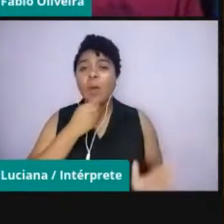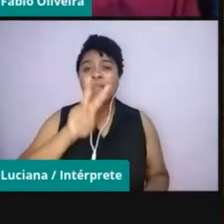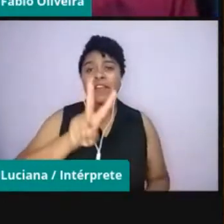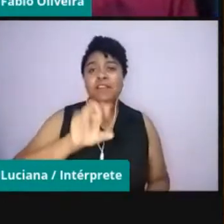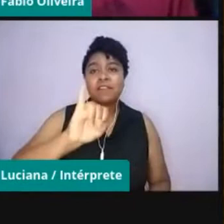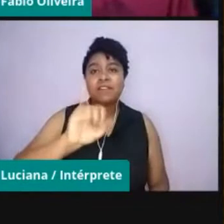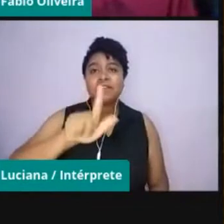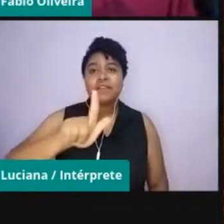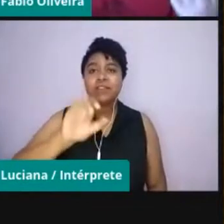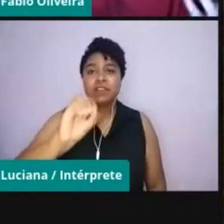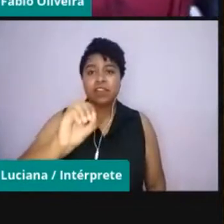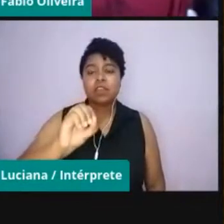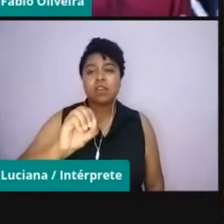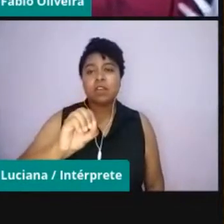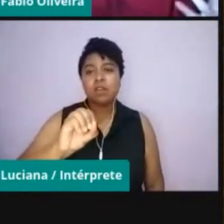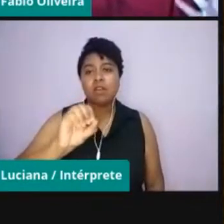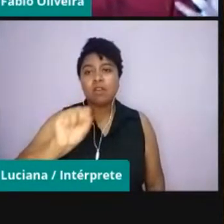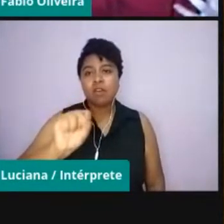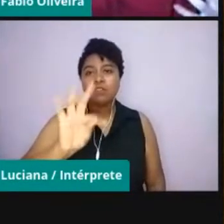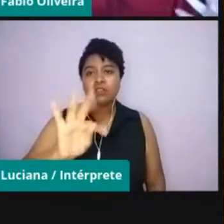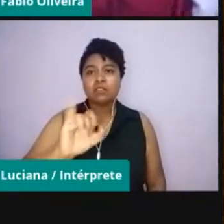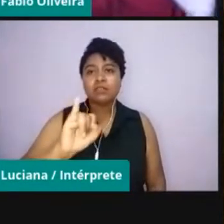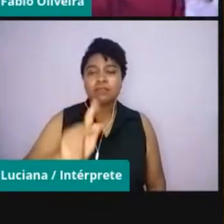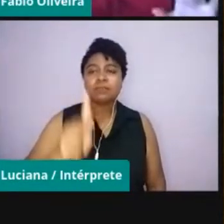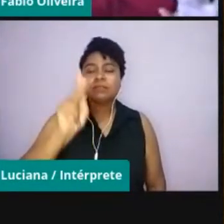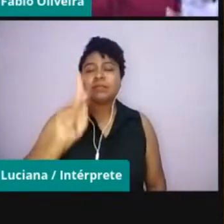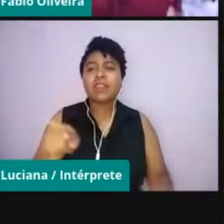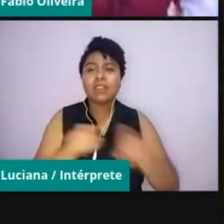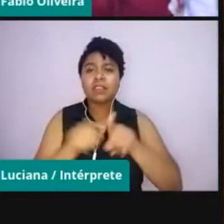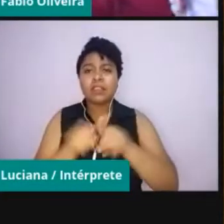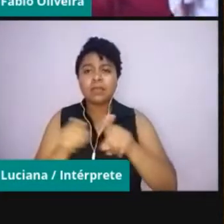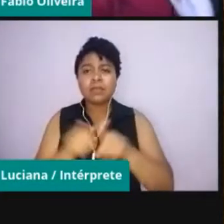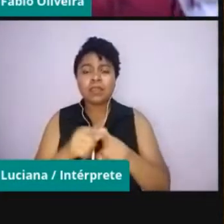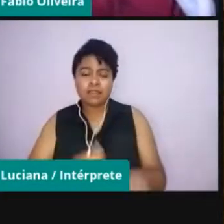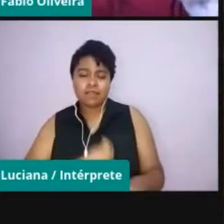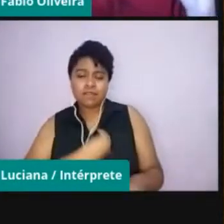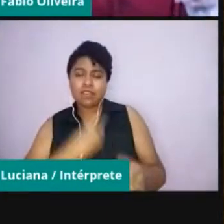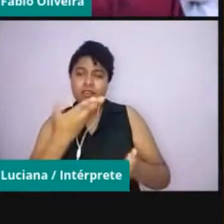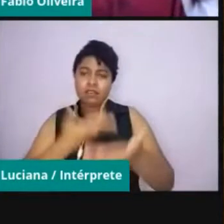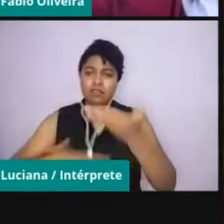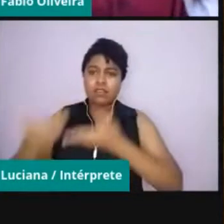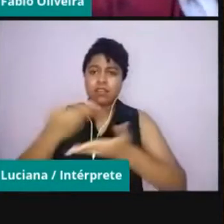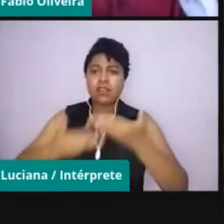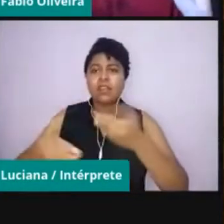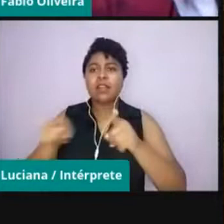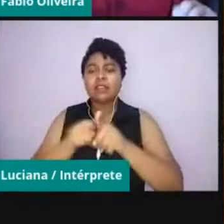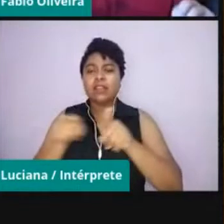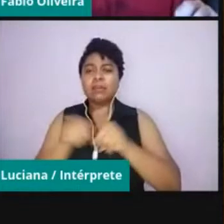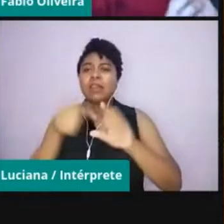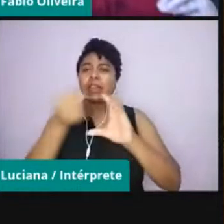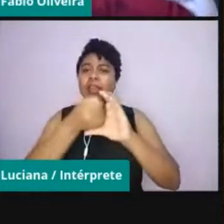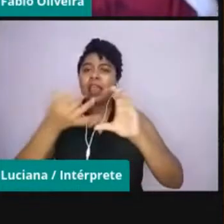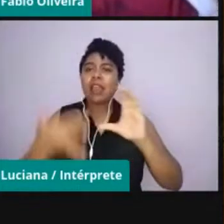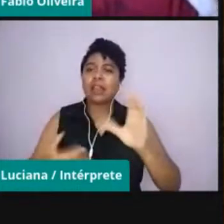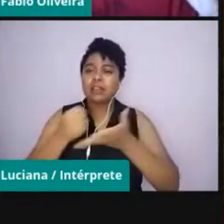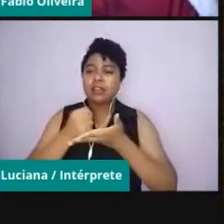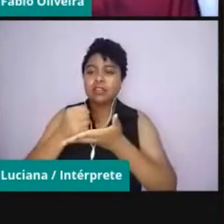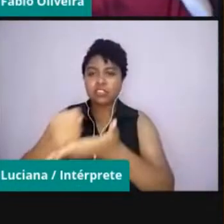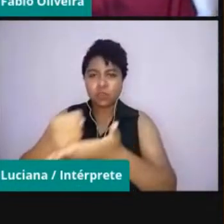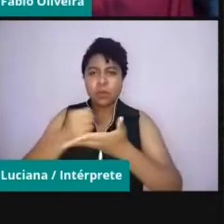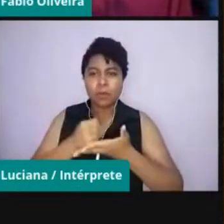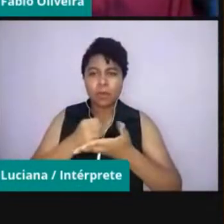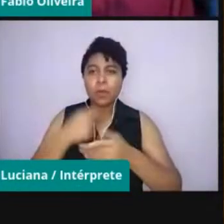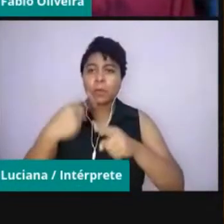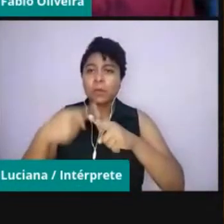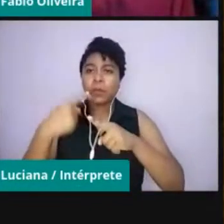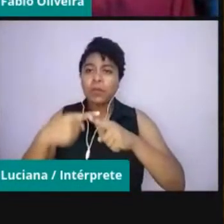que eles vivem. Tem esse caráter cooperativo que permite ao estudante propor soluções em um